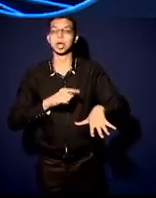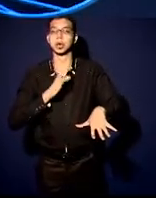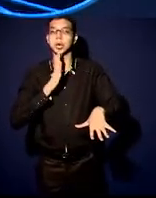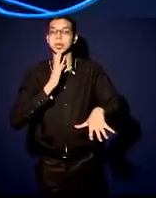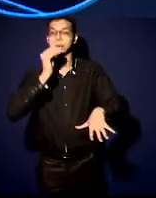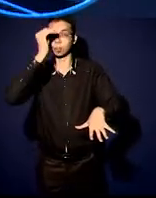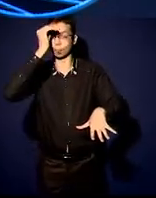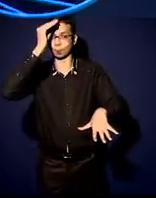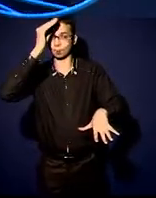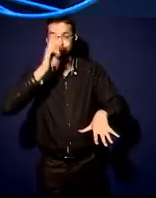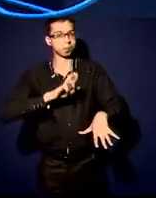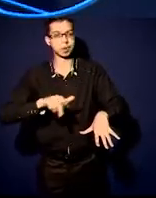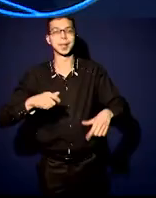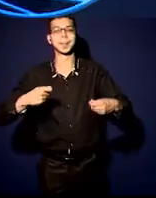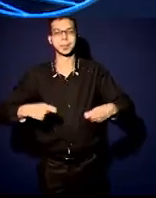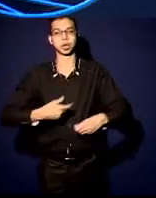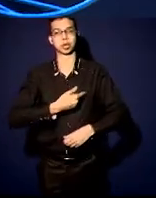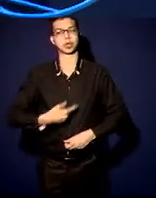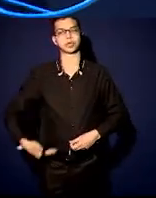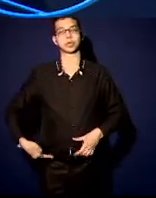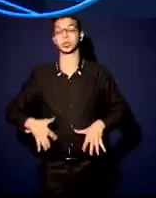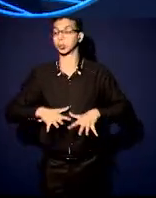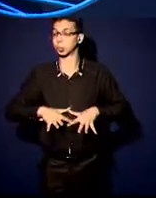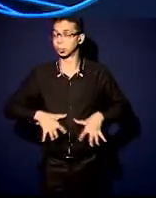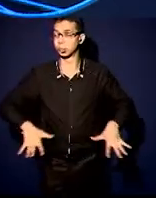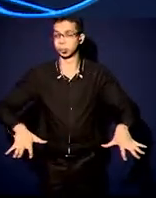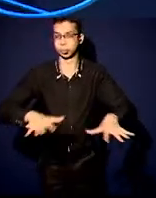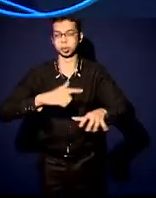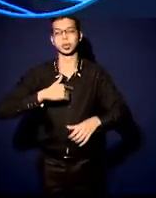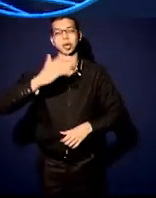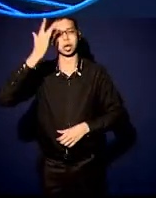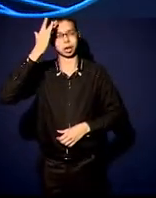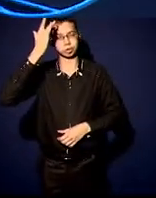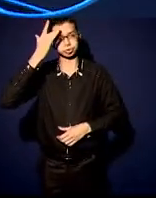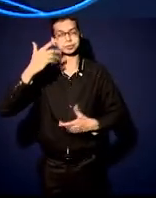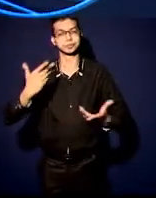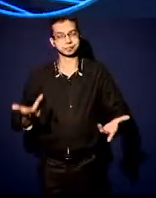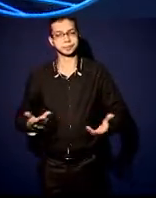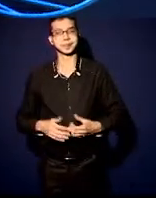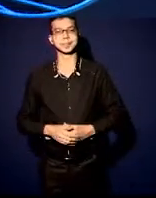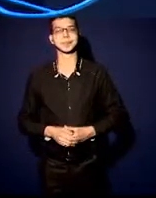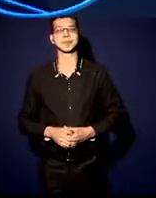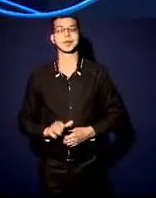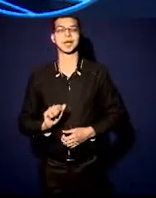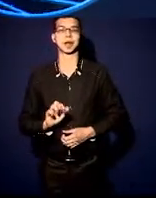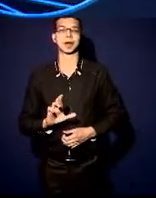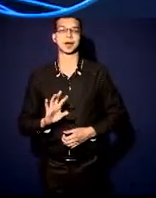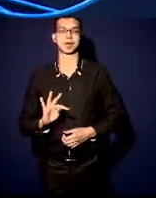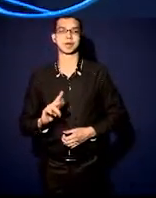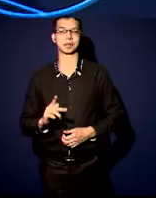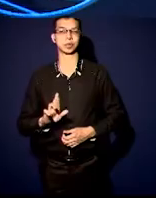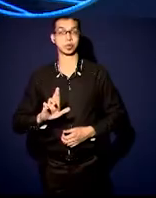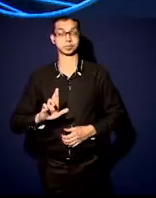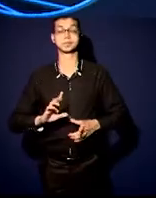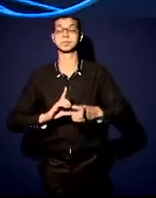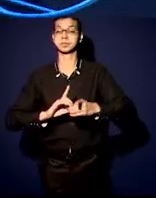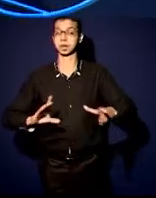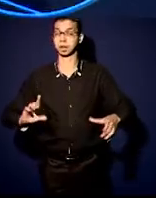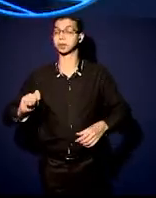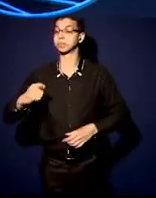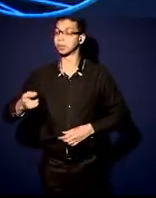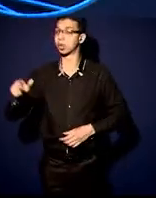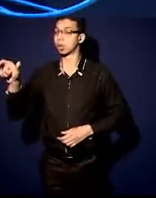Então acho que o Presidente Arthur acima de tudo tem sido Democrata entender a sociedade brasileira e o papel